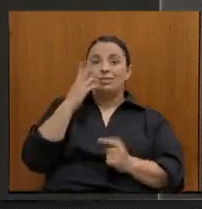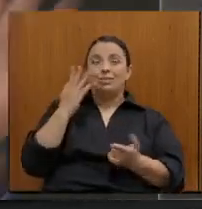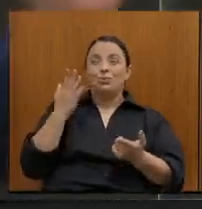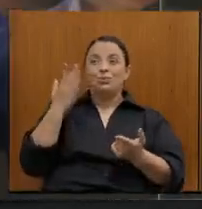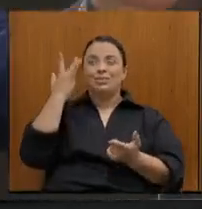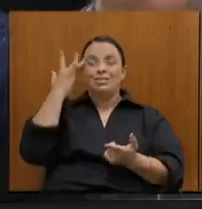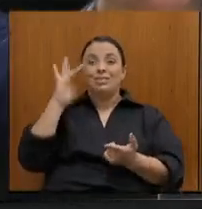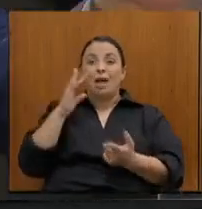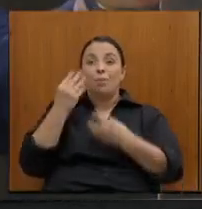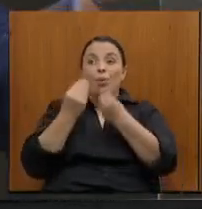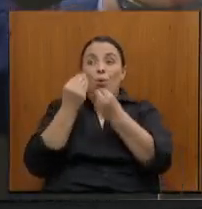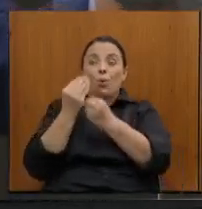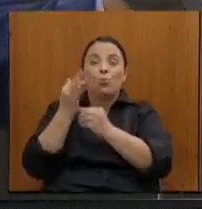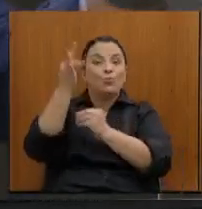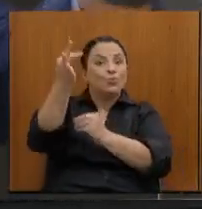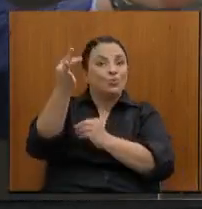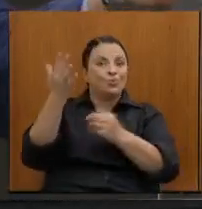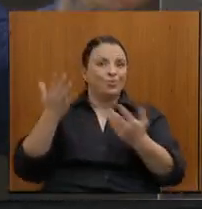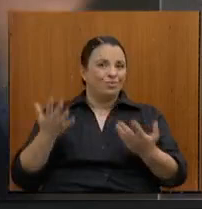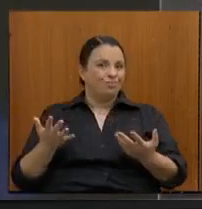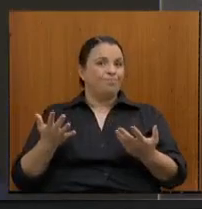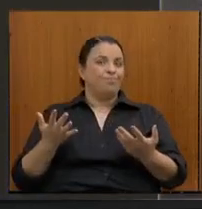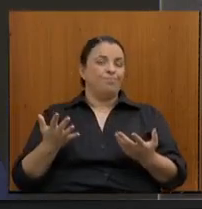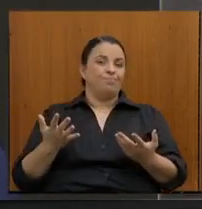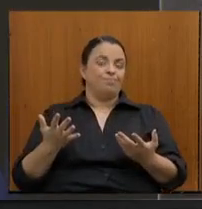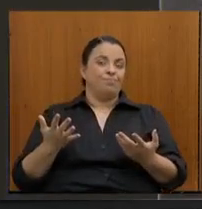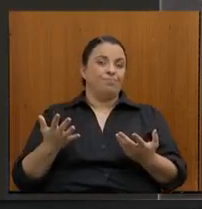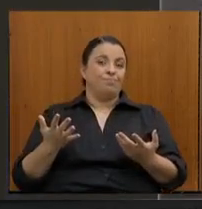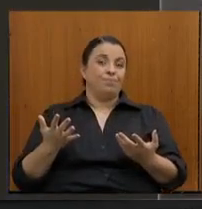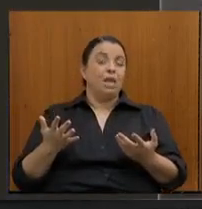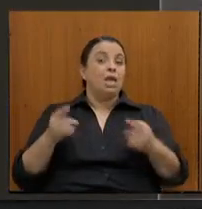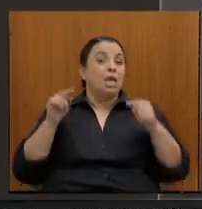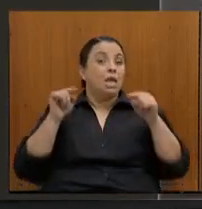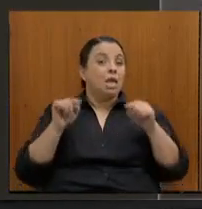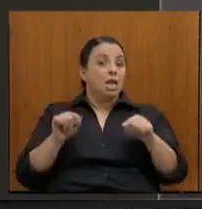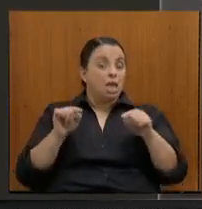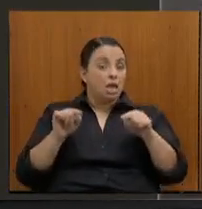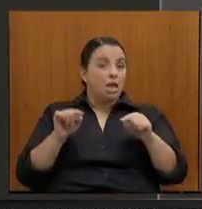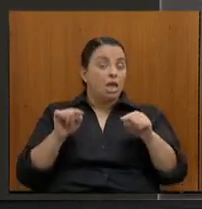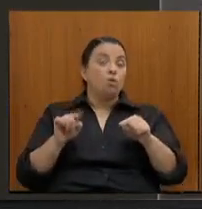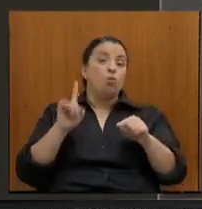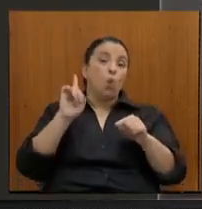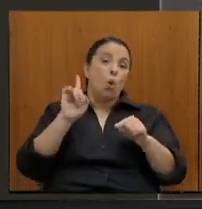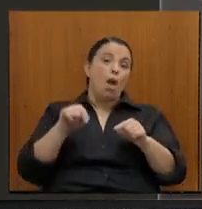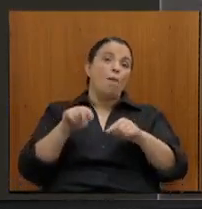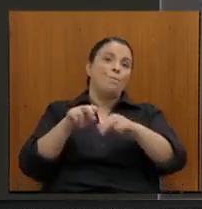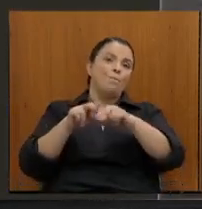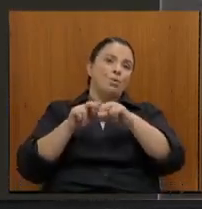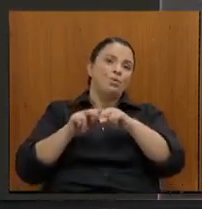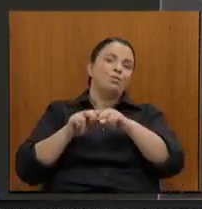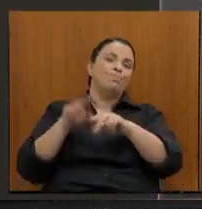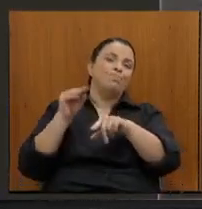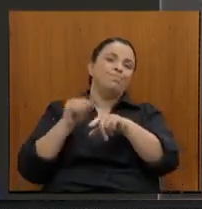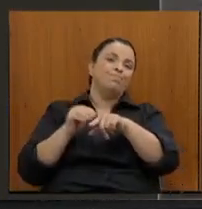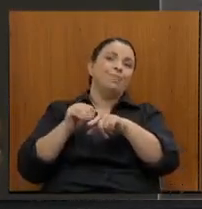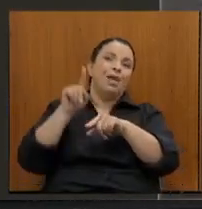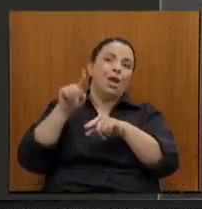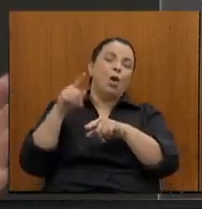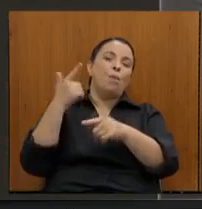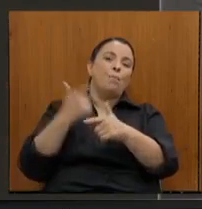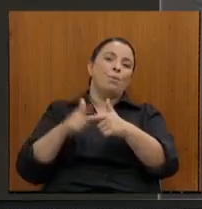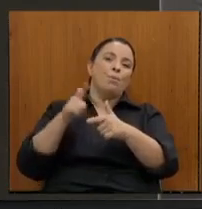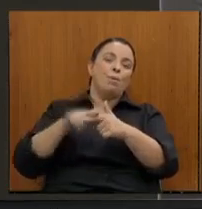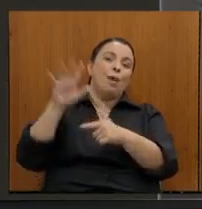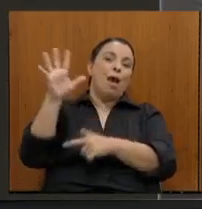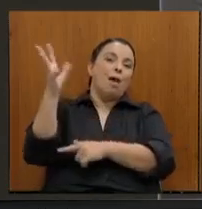e isso tudo nós temos que debitar a o grande parte disso pelo menos aí esse problema eu acho que hoje